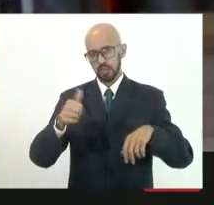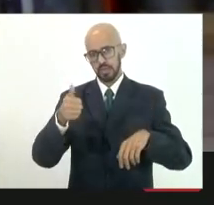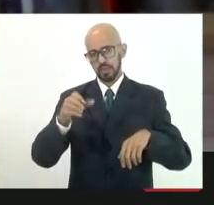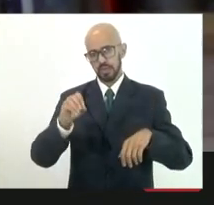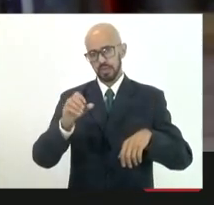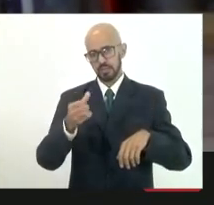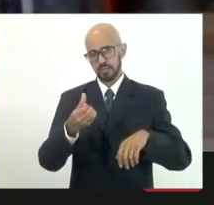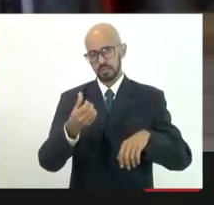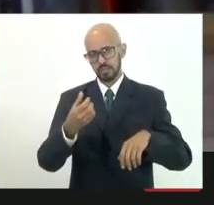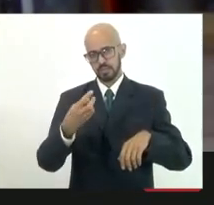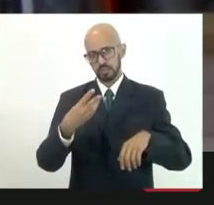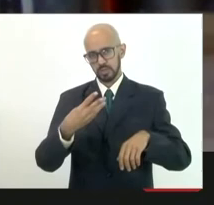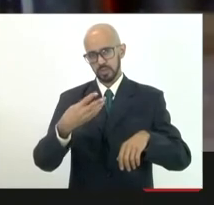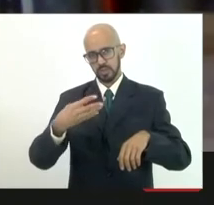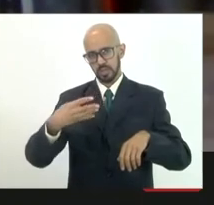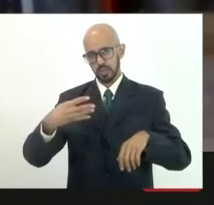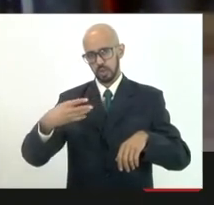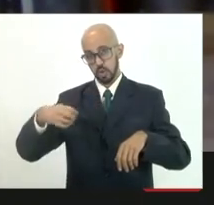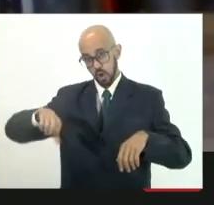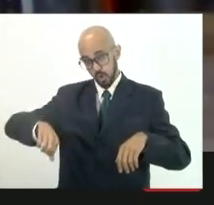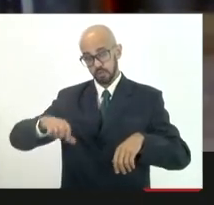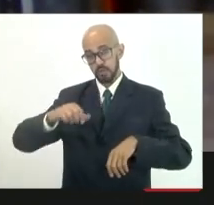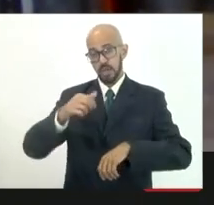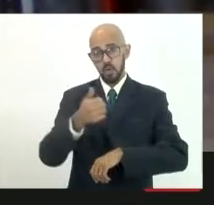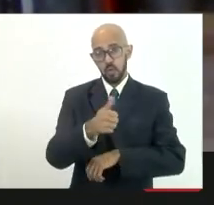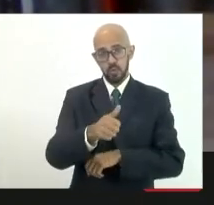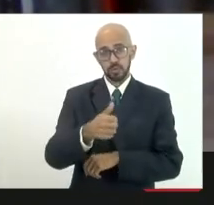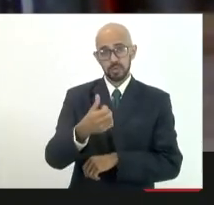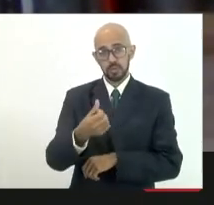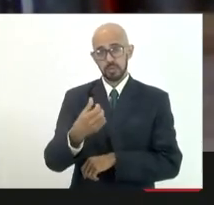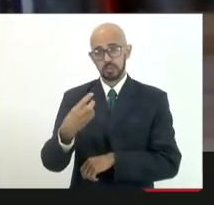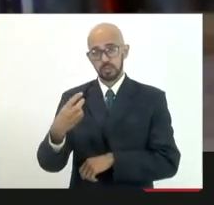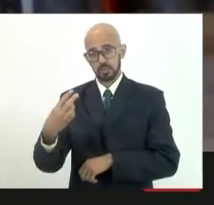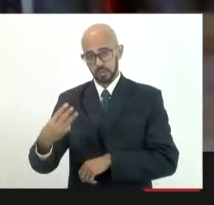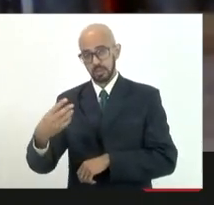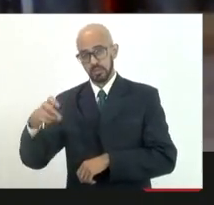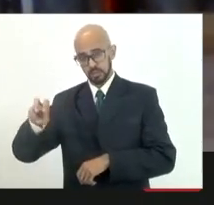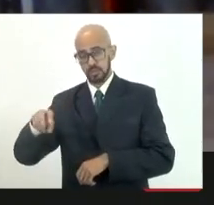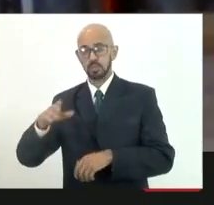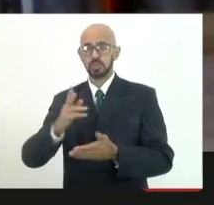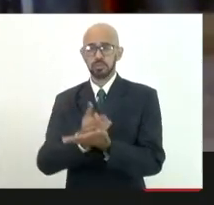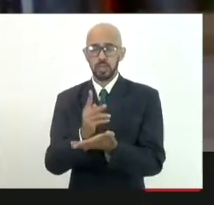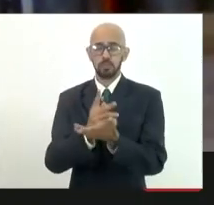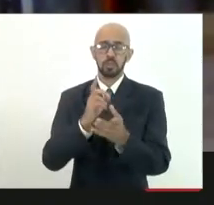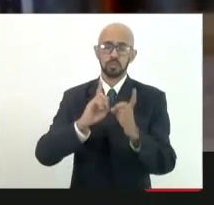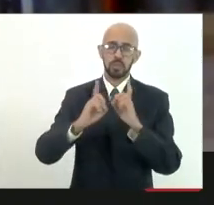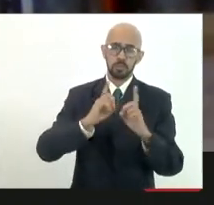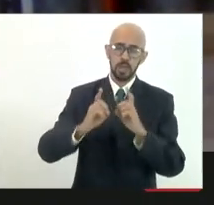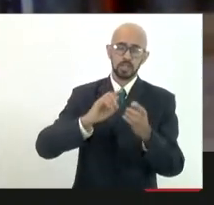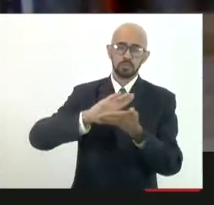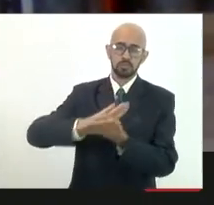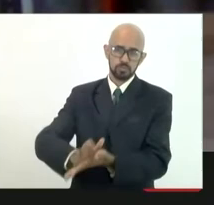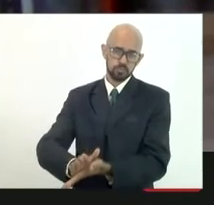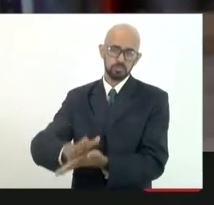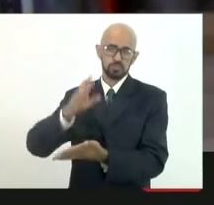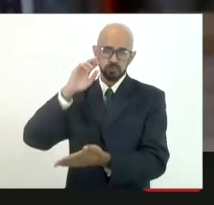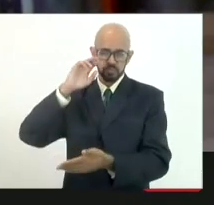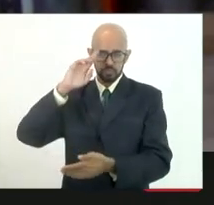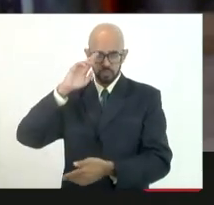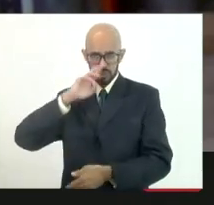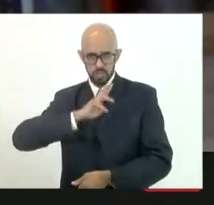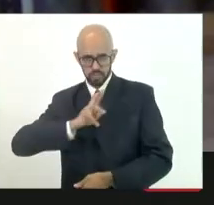10.639, a 11.645, sempre é um debate, não só no campo do racismo religioso, mas do racismo em